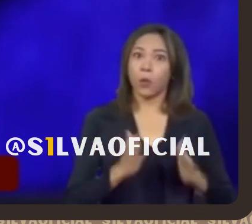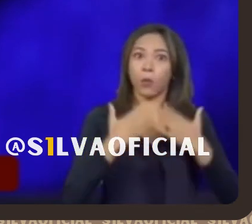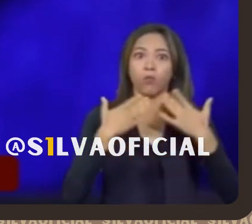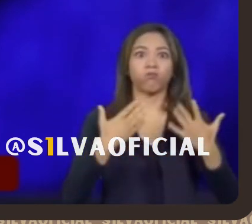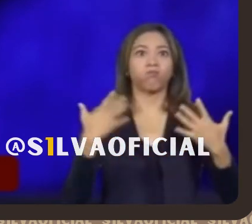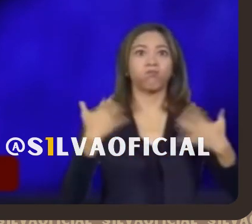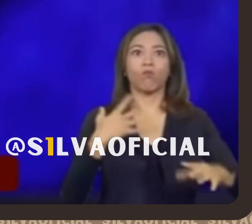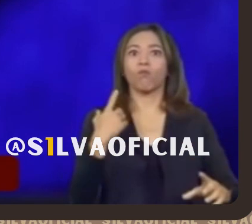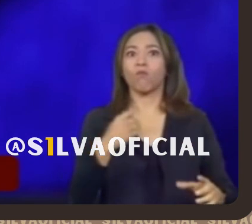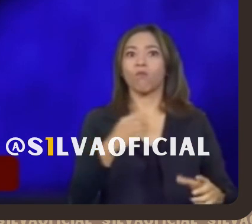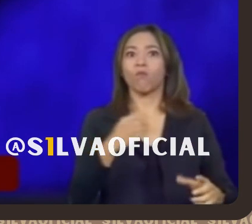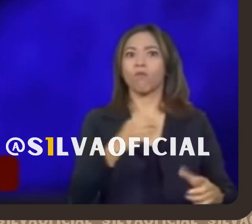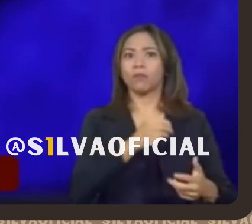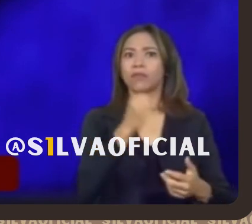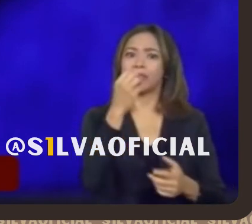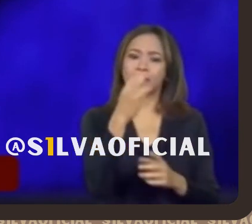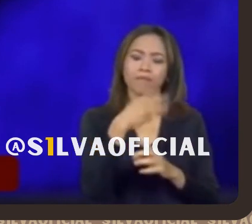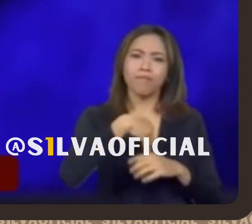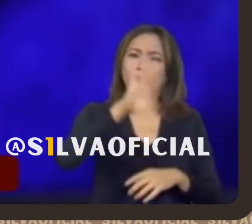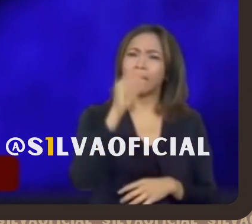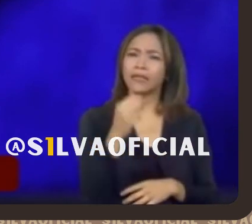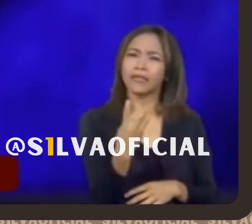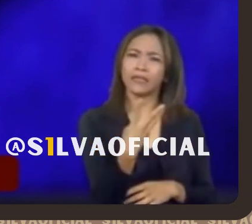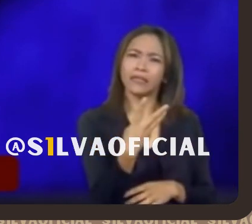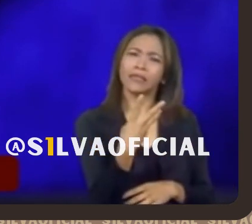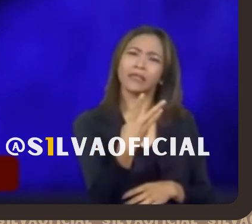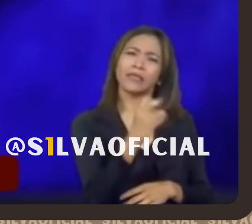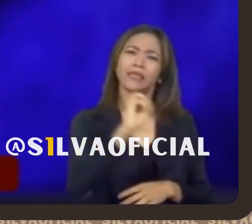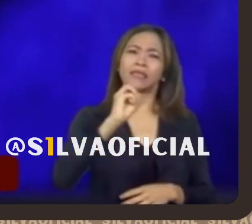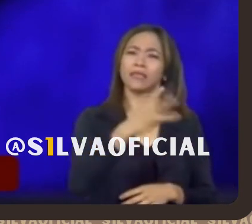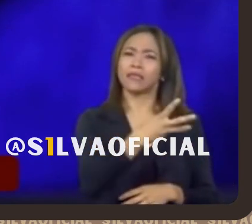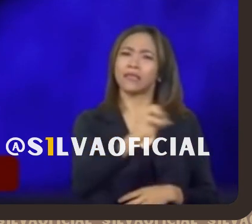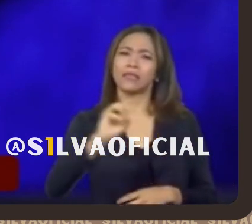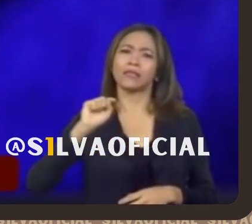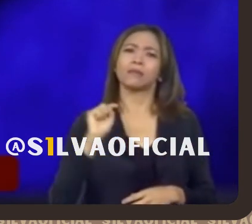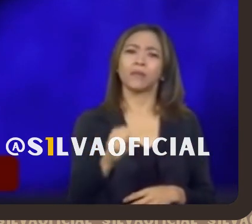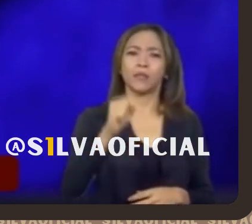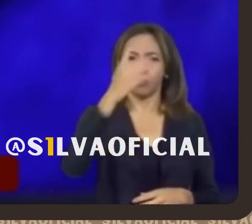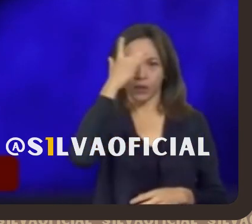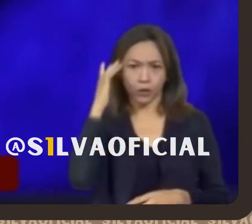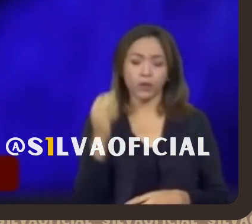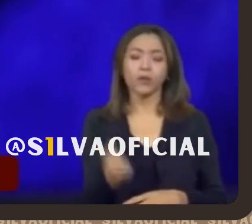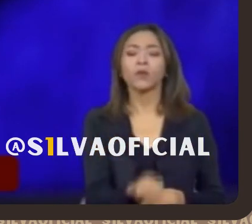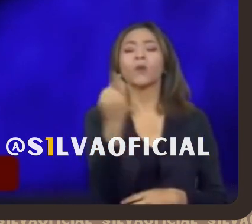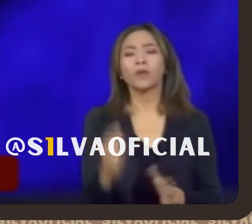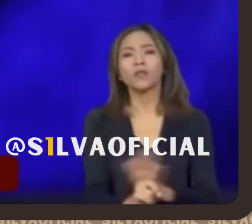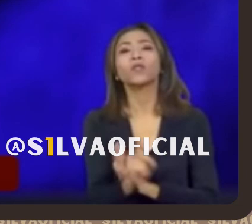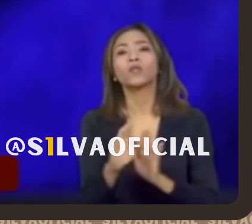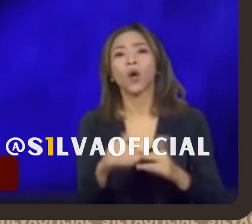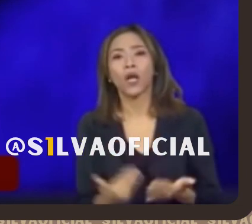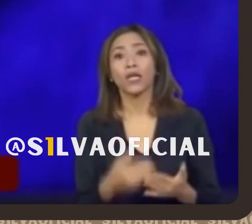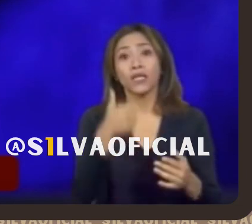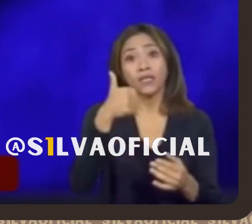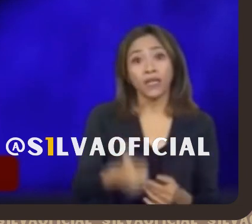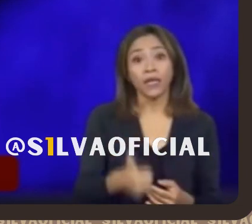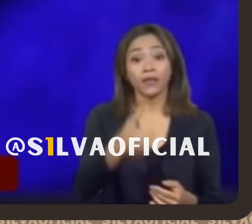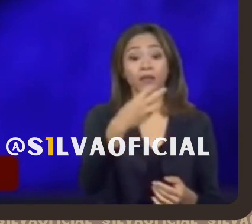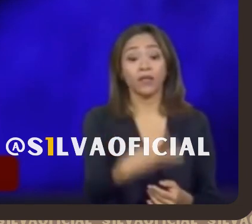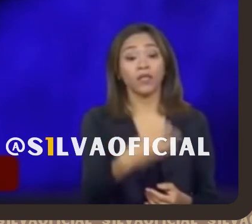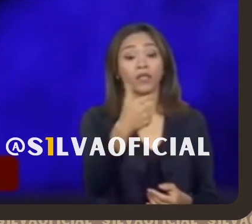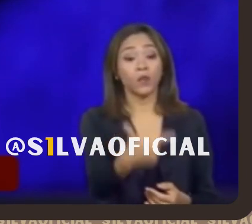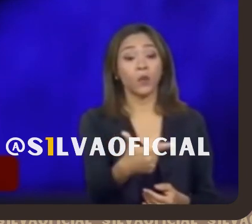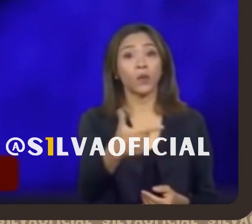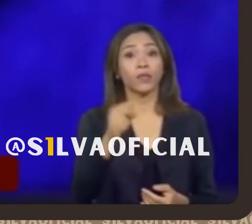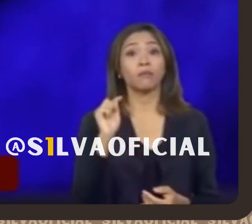380.000 colaboradores envolvidos na na aplicação dessa prova Quantas escolas 132.000 salas de aula